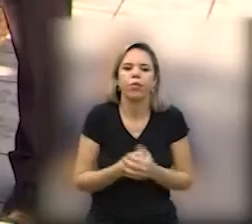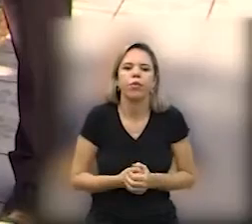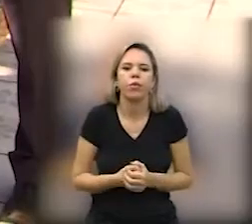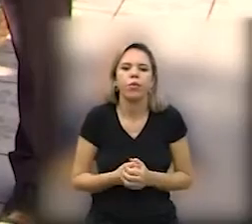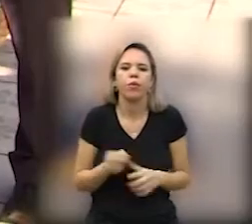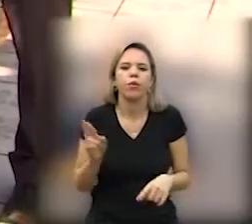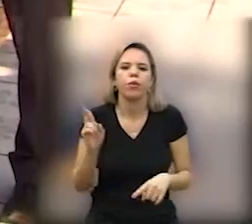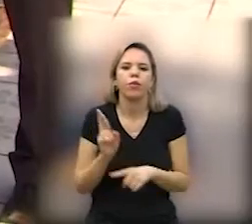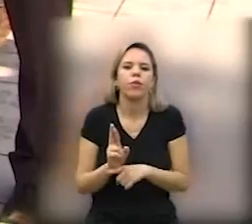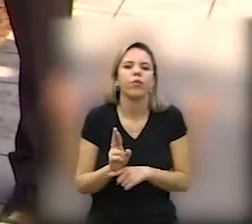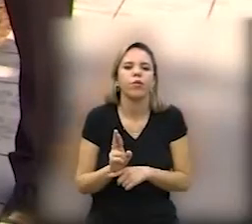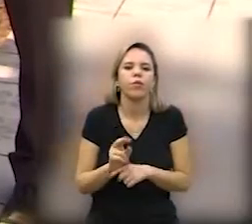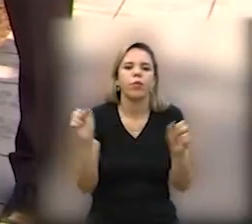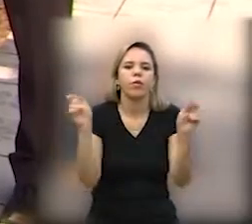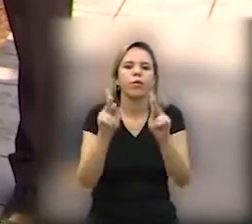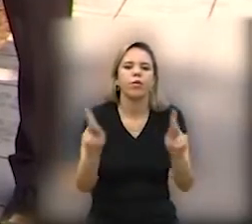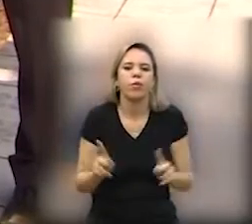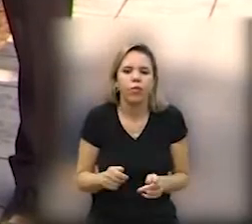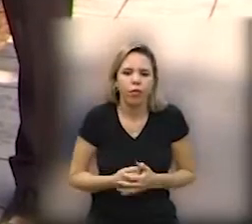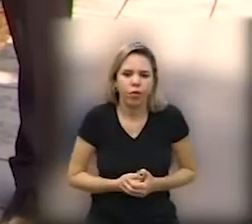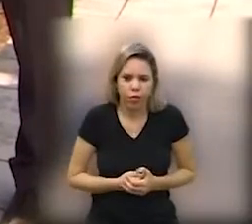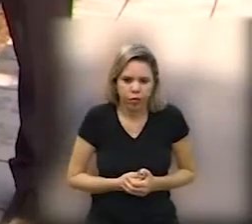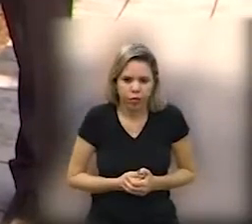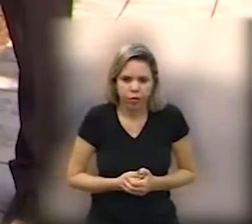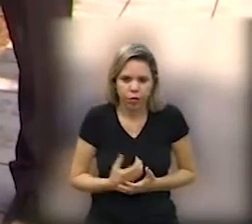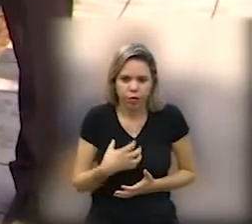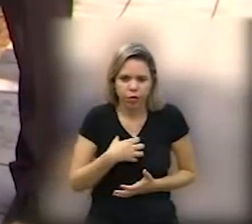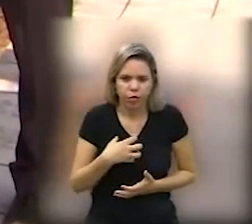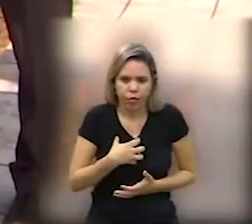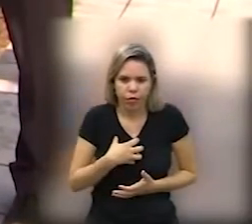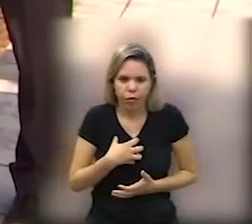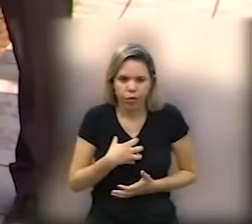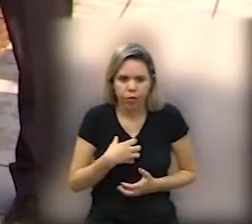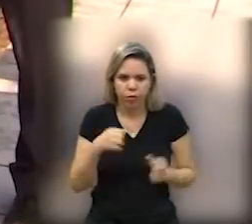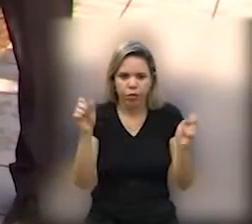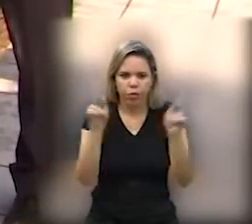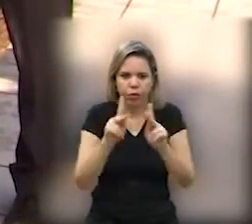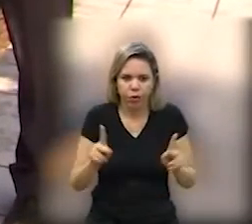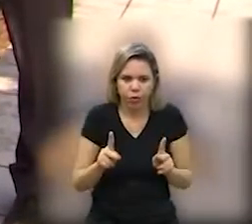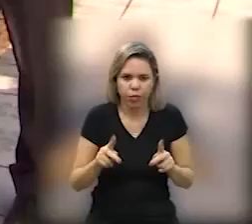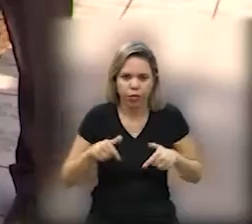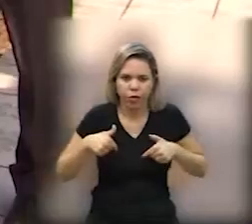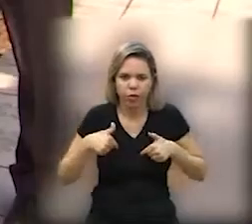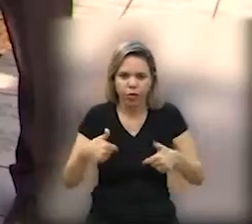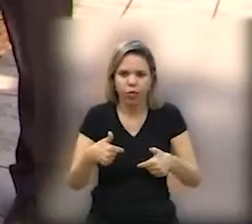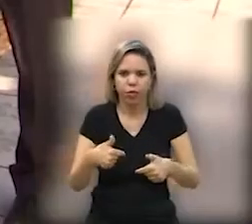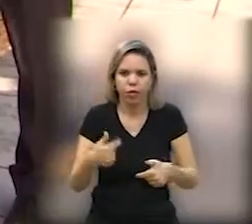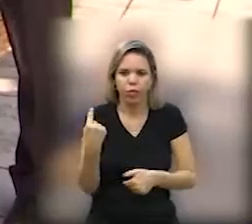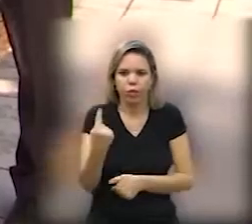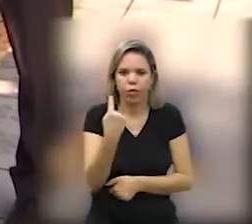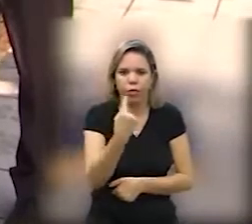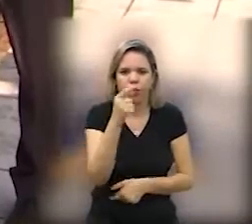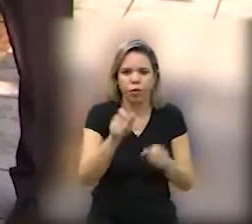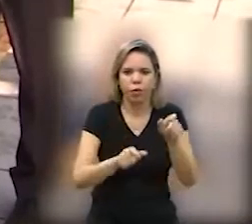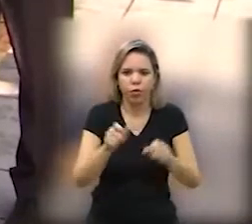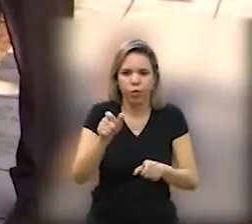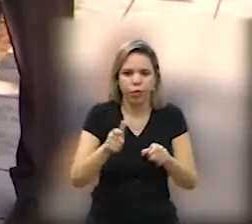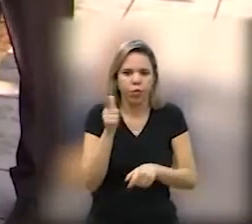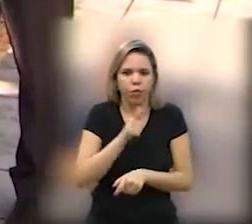Campinas uma referência para a paz. E que esse sentimento de paz, a partir das atitudes